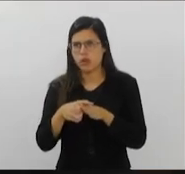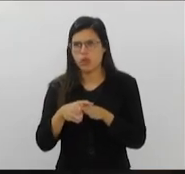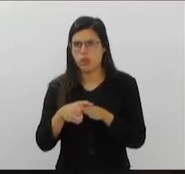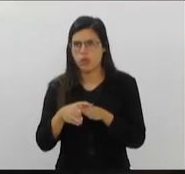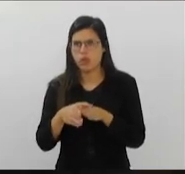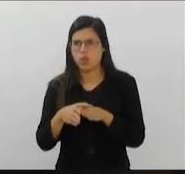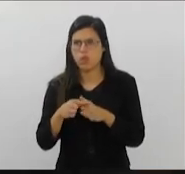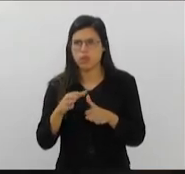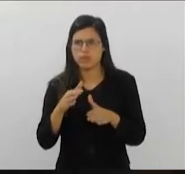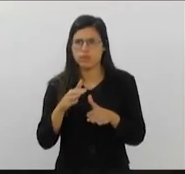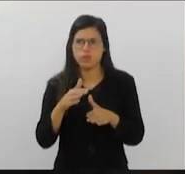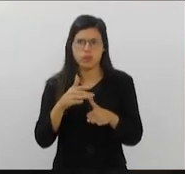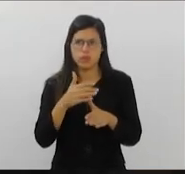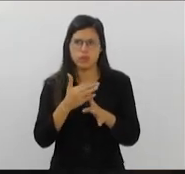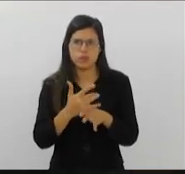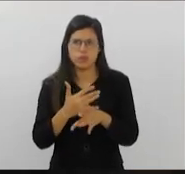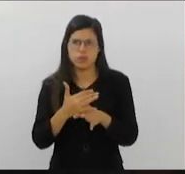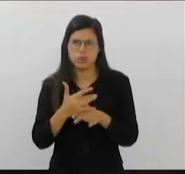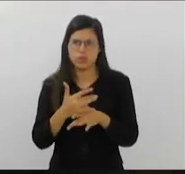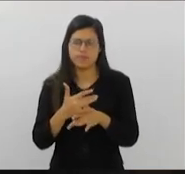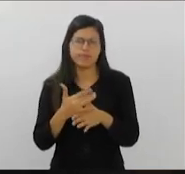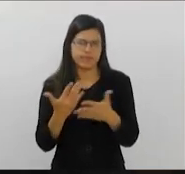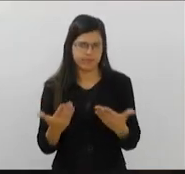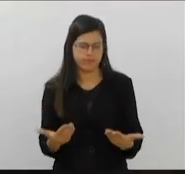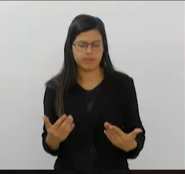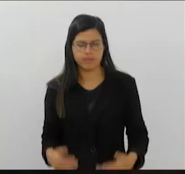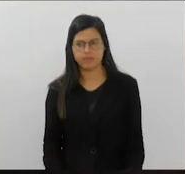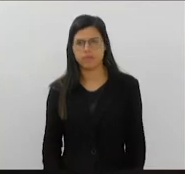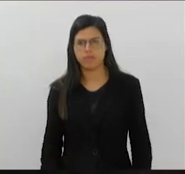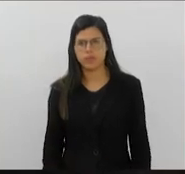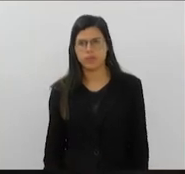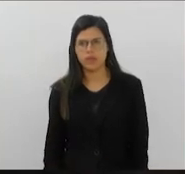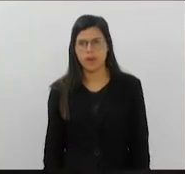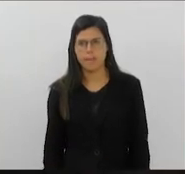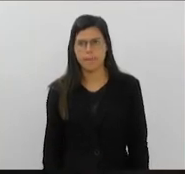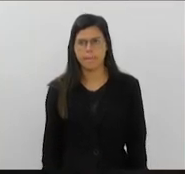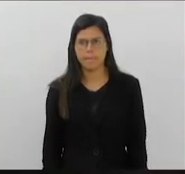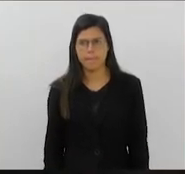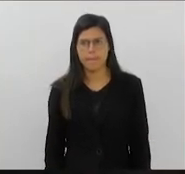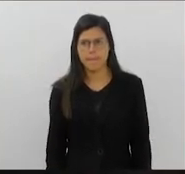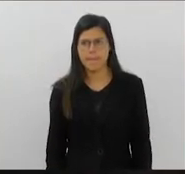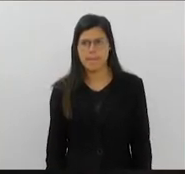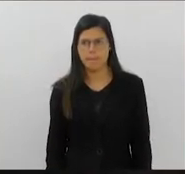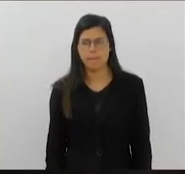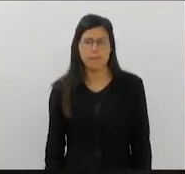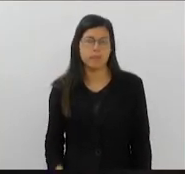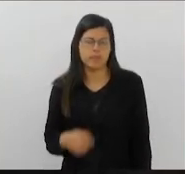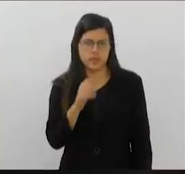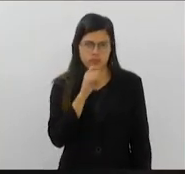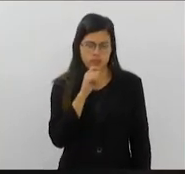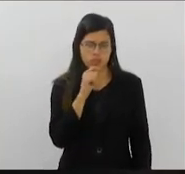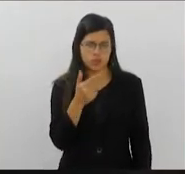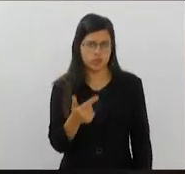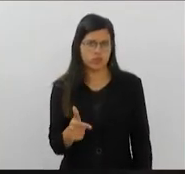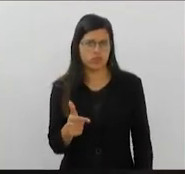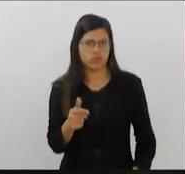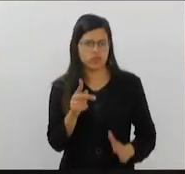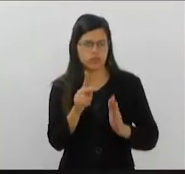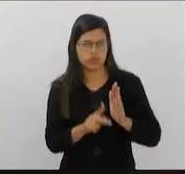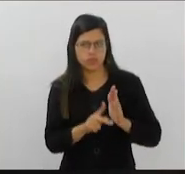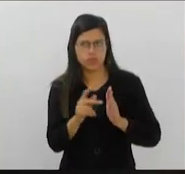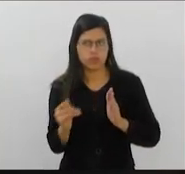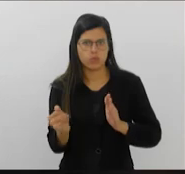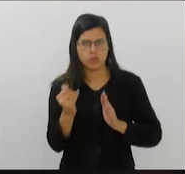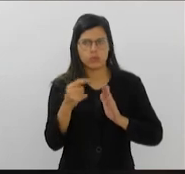nível municipal, né, onde os problemas acontecem. Enfim, enquanto a gente não tem o plano, é também importante dizer que a gente não